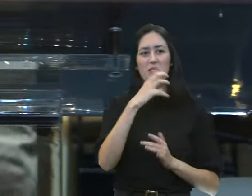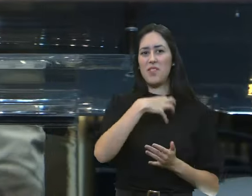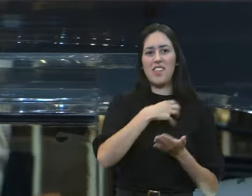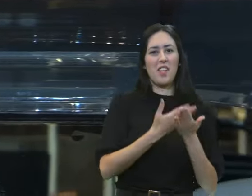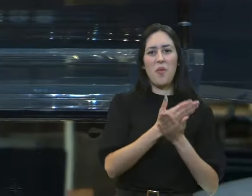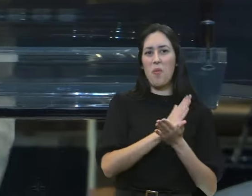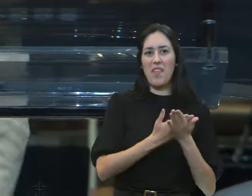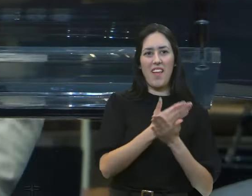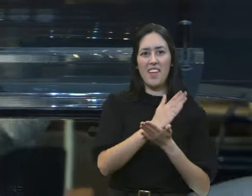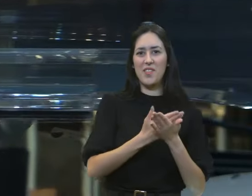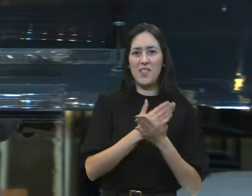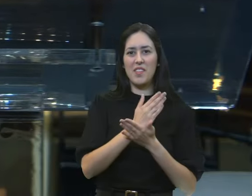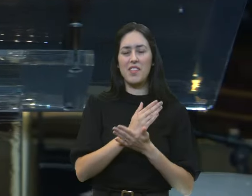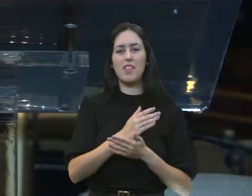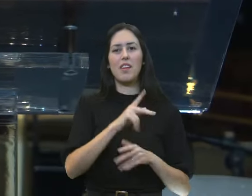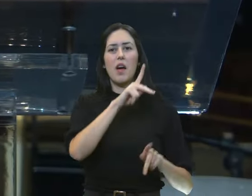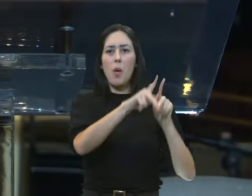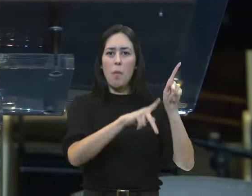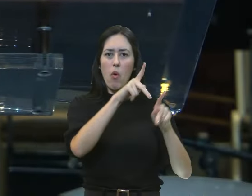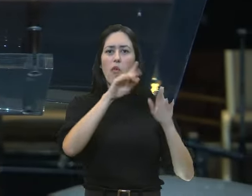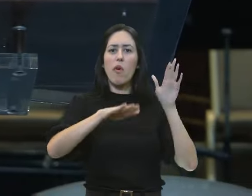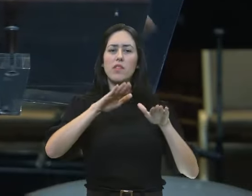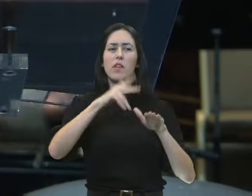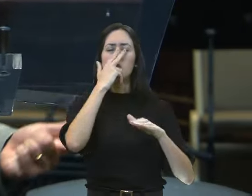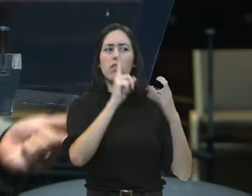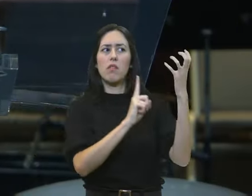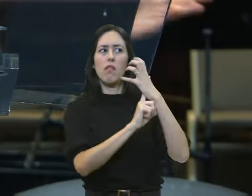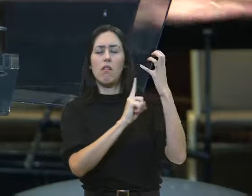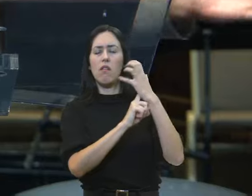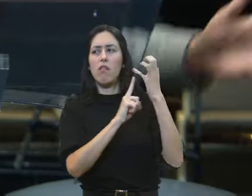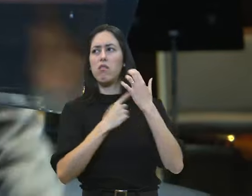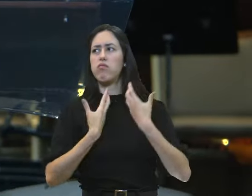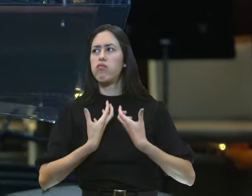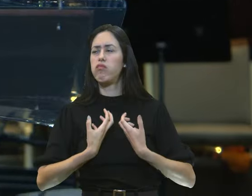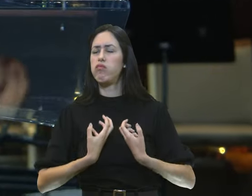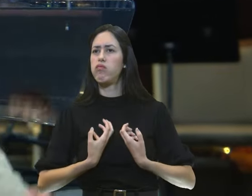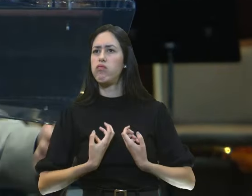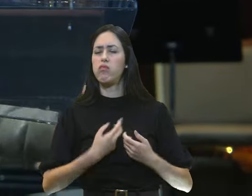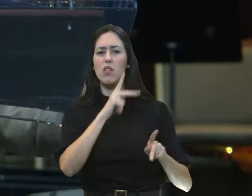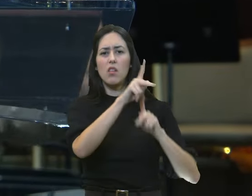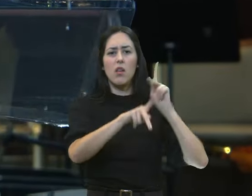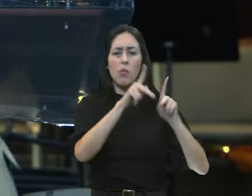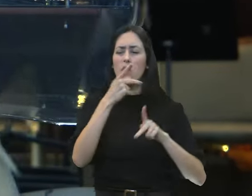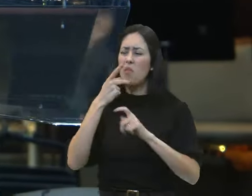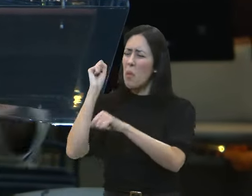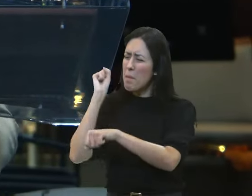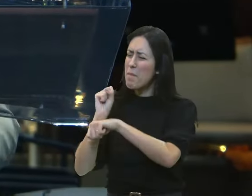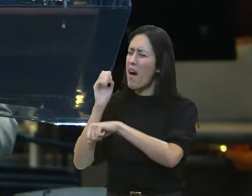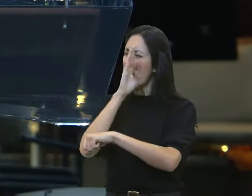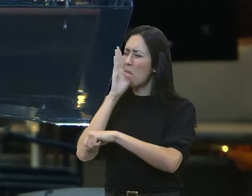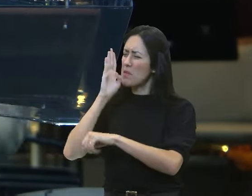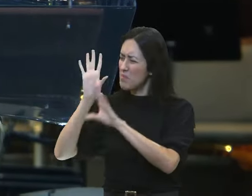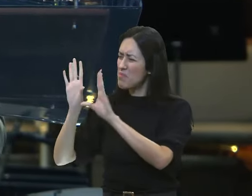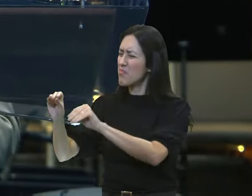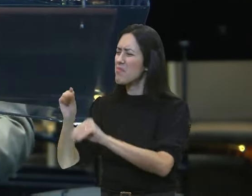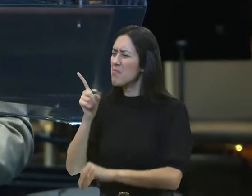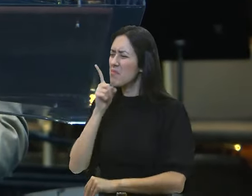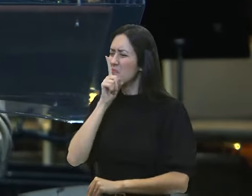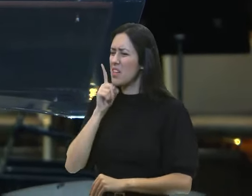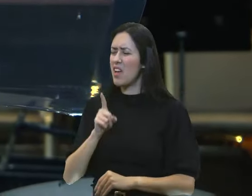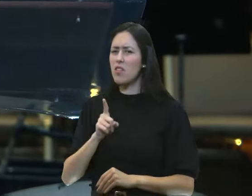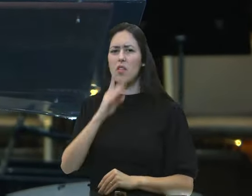desanimar. Mas cada vez que alguém falava com ele, para com isso, ele se enchia ainda mais de fé, de